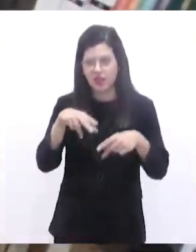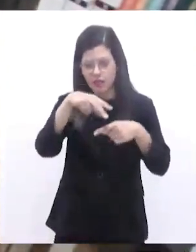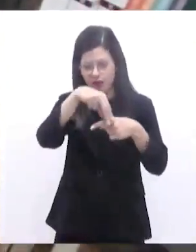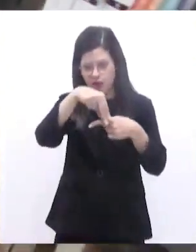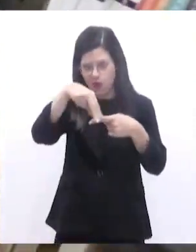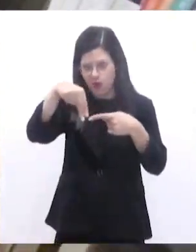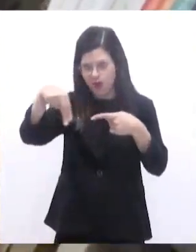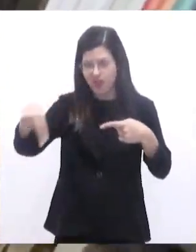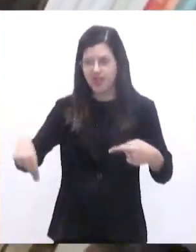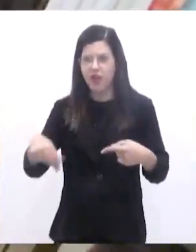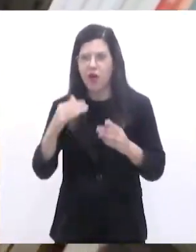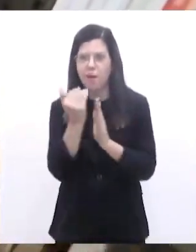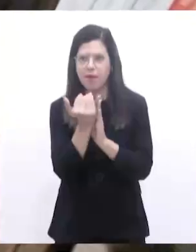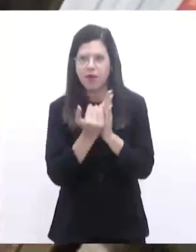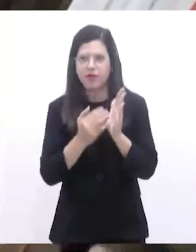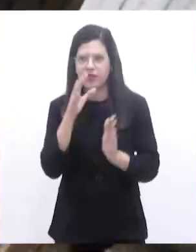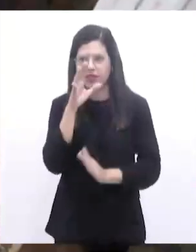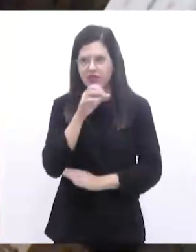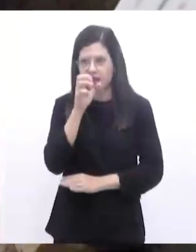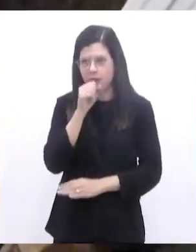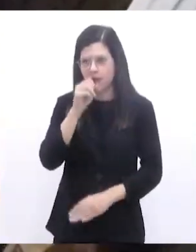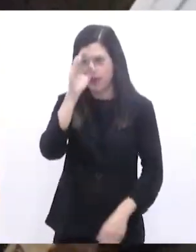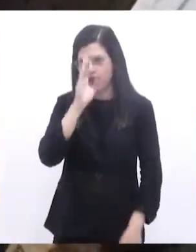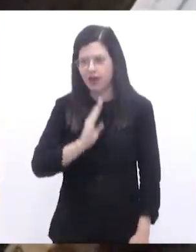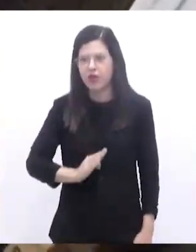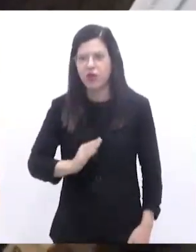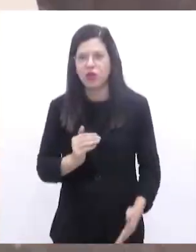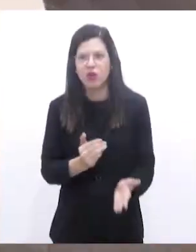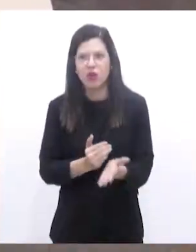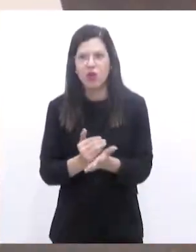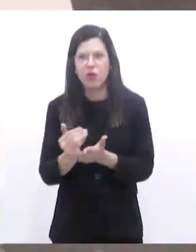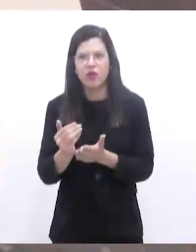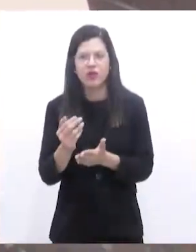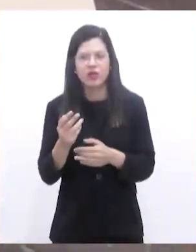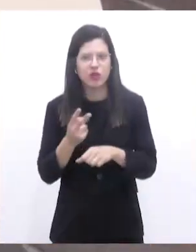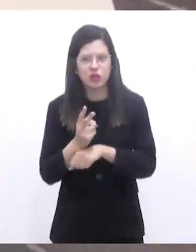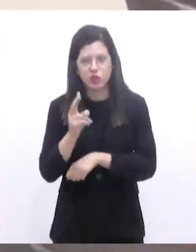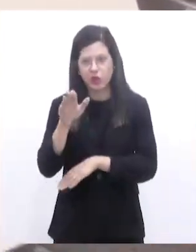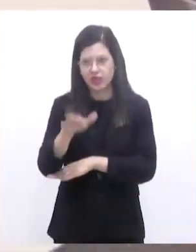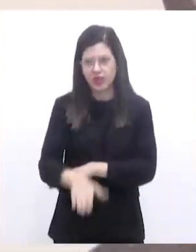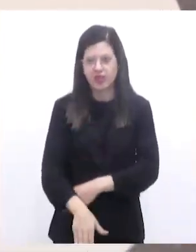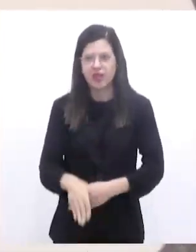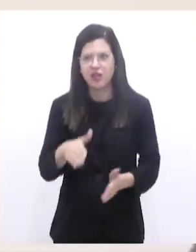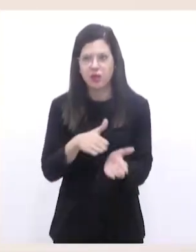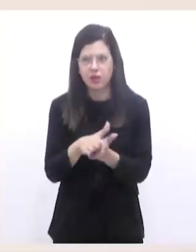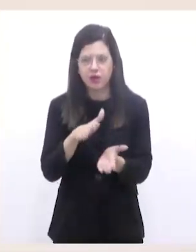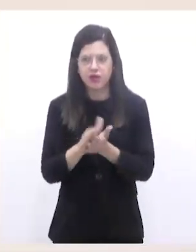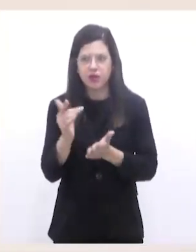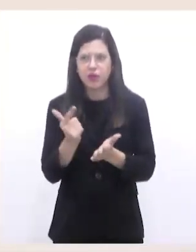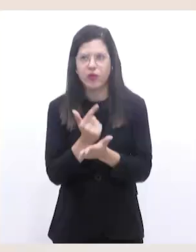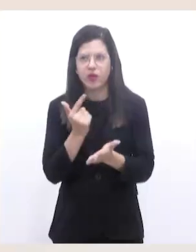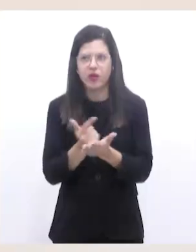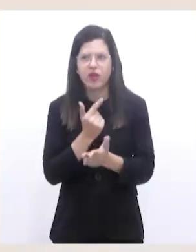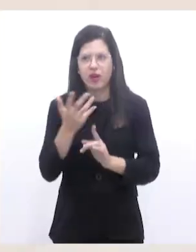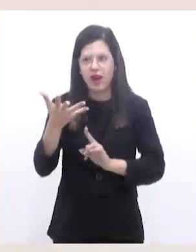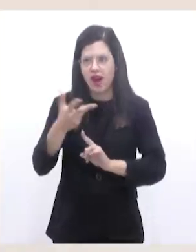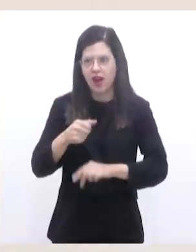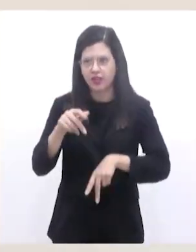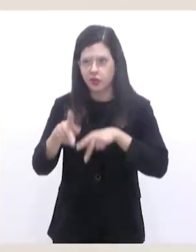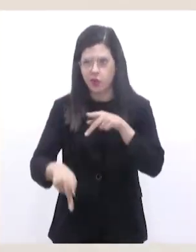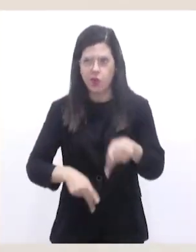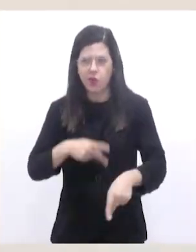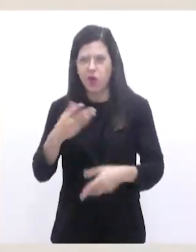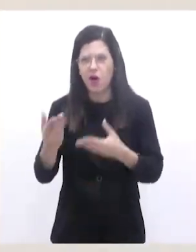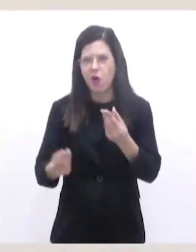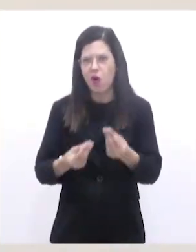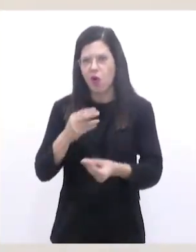A programação deste sábado é gratuita e começa a partir das 2 da tarde, com o lançamento do livro Arte Popular, Modos de